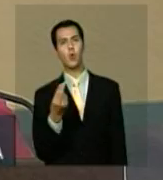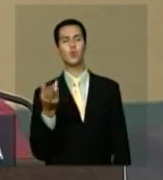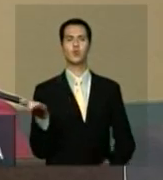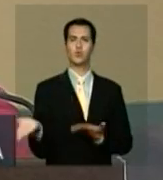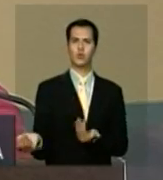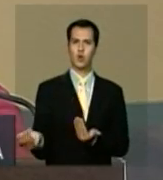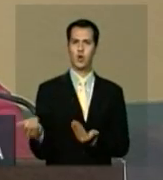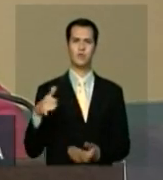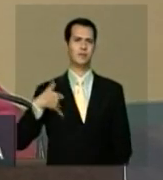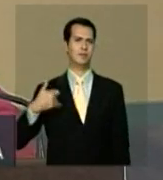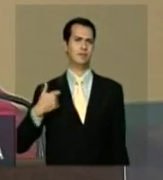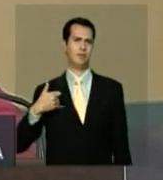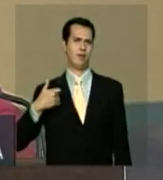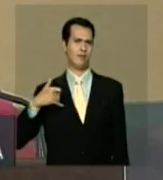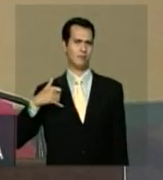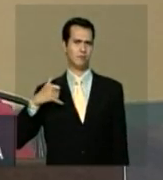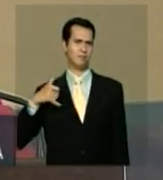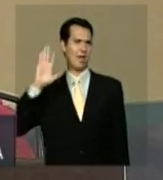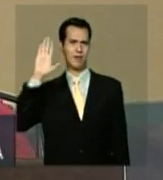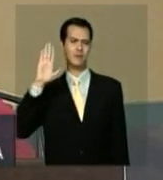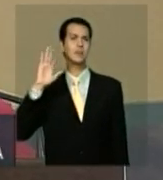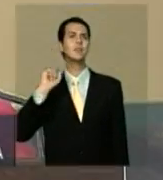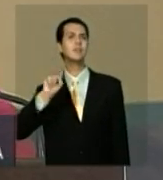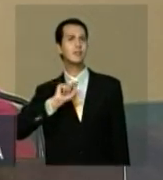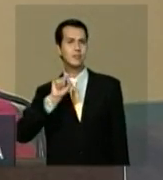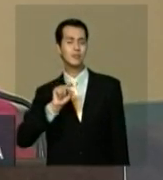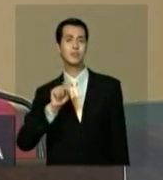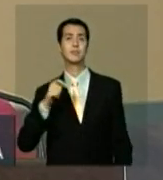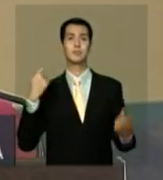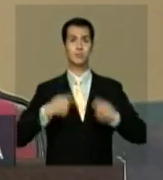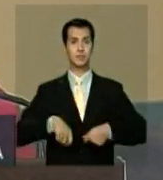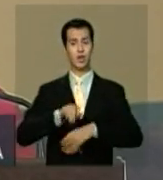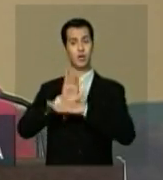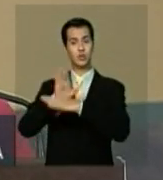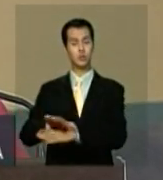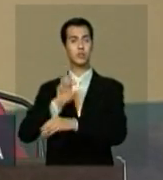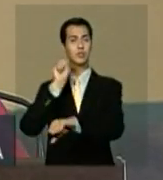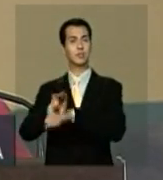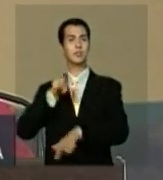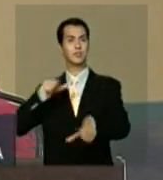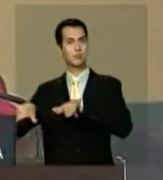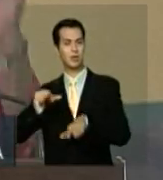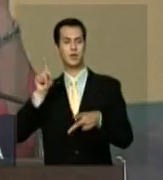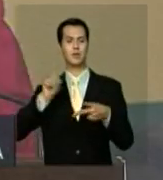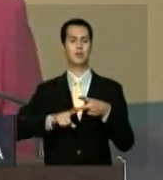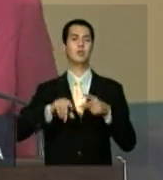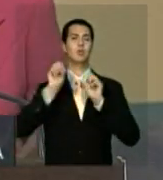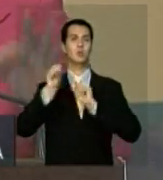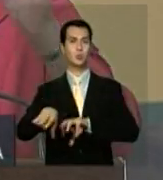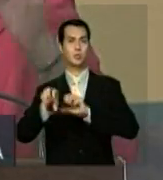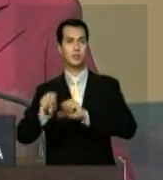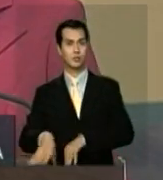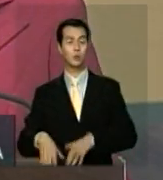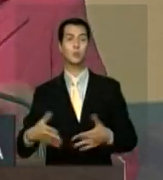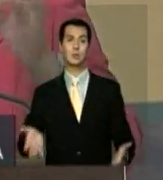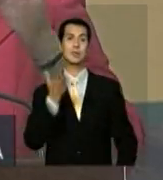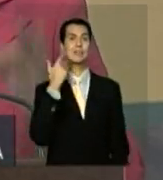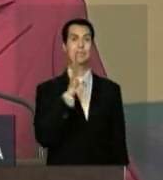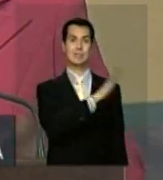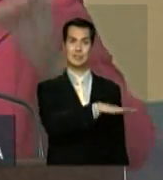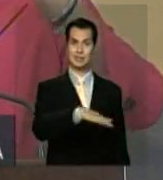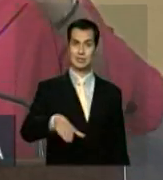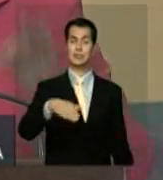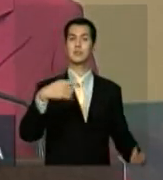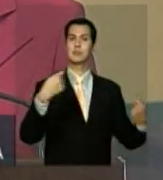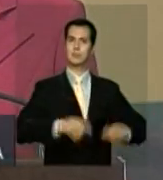velha trata-se de garantir oportunidade de emprego melhor educação pras crianças trata-se de